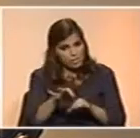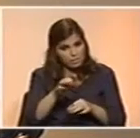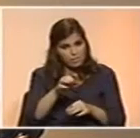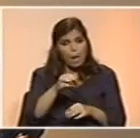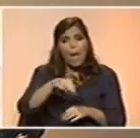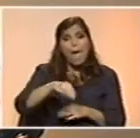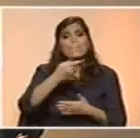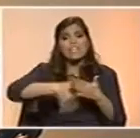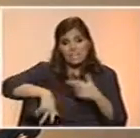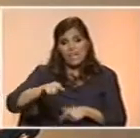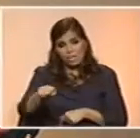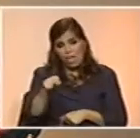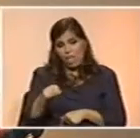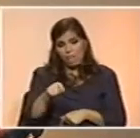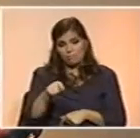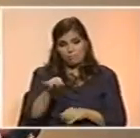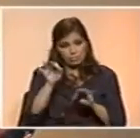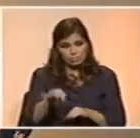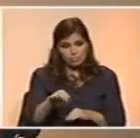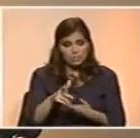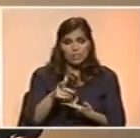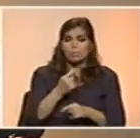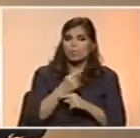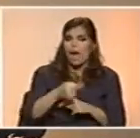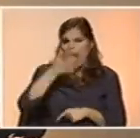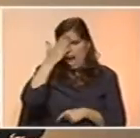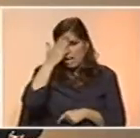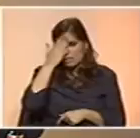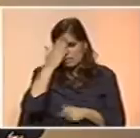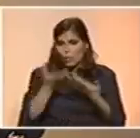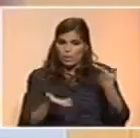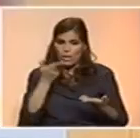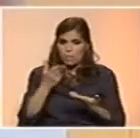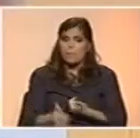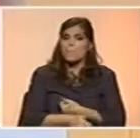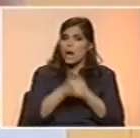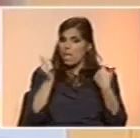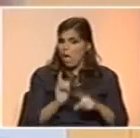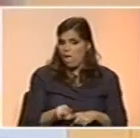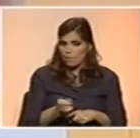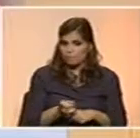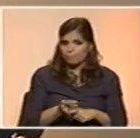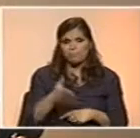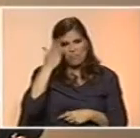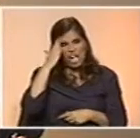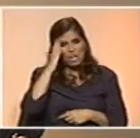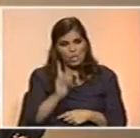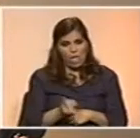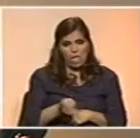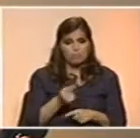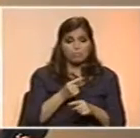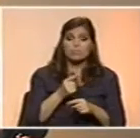mediterrânica, sem dúvida. Porque acha que é a mais equilibrada de todas isso? Que acho que é a mais equilibrada e